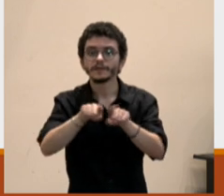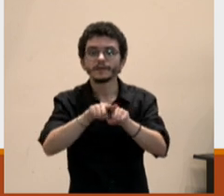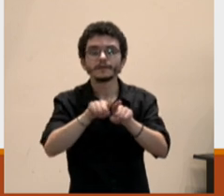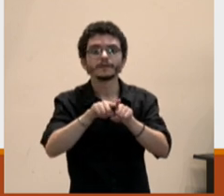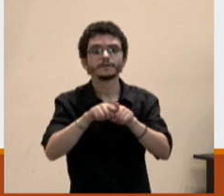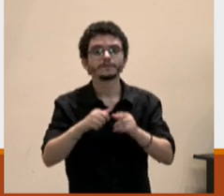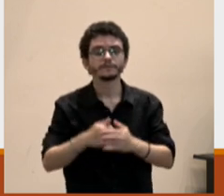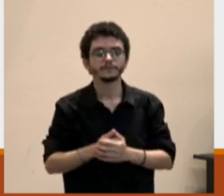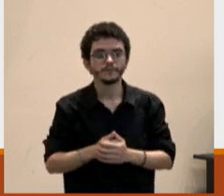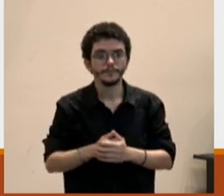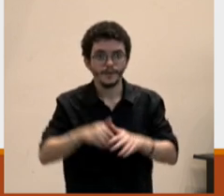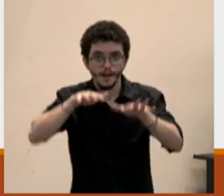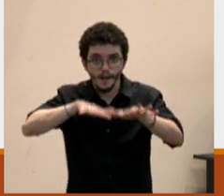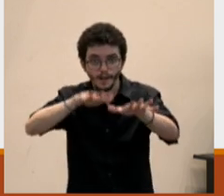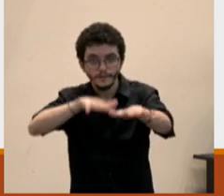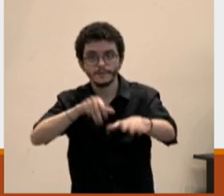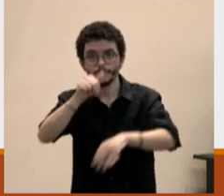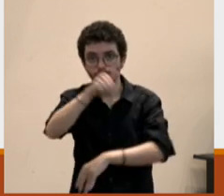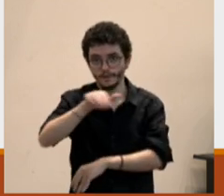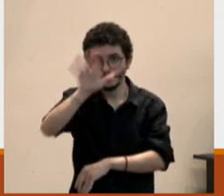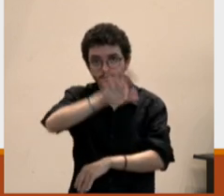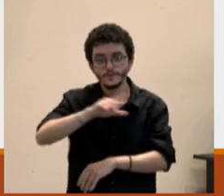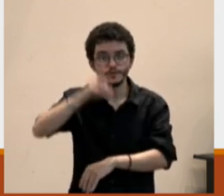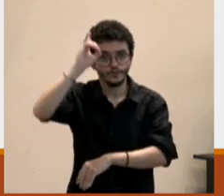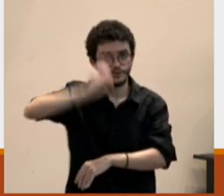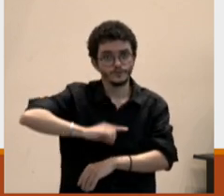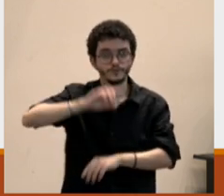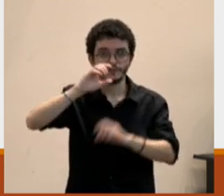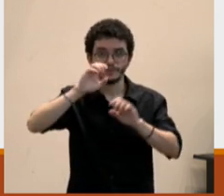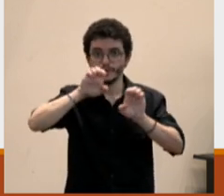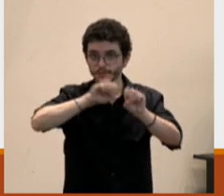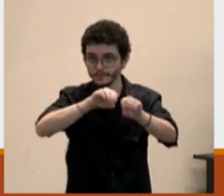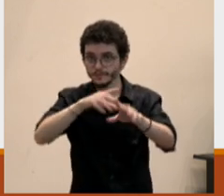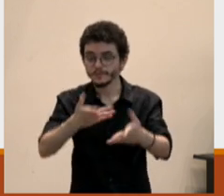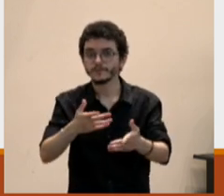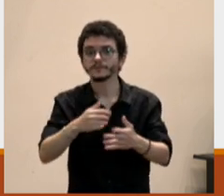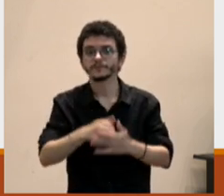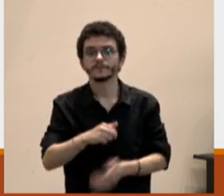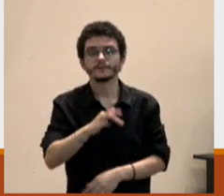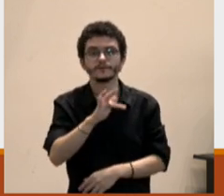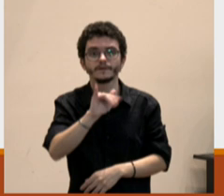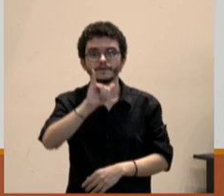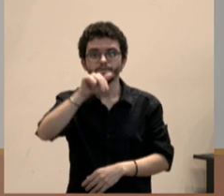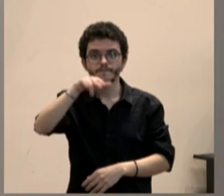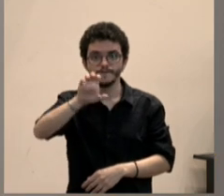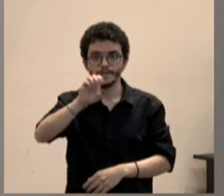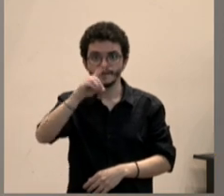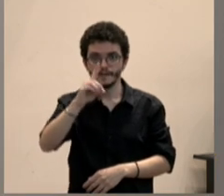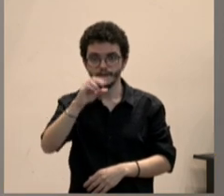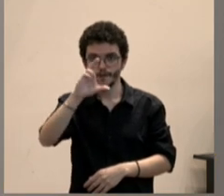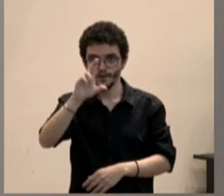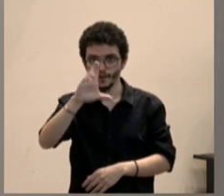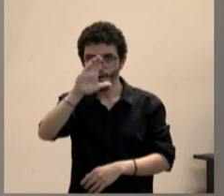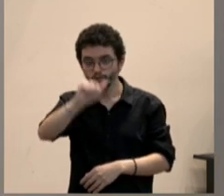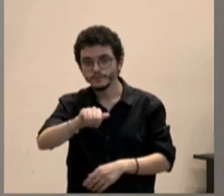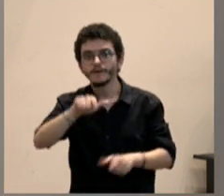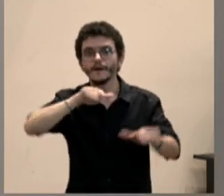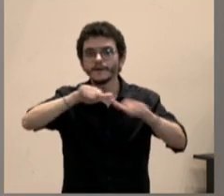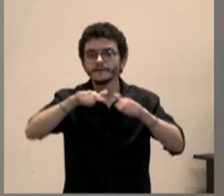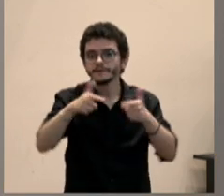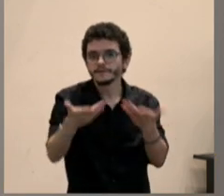pelo Direito à Educação, que a Fineduc e a campanha trabalham em colaboração esse tema do CAC,